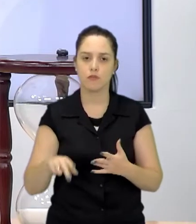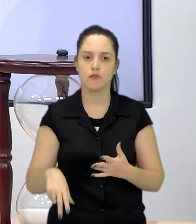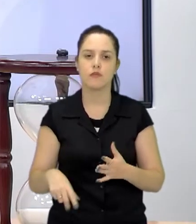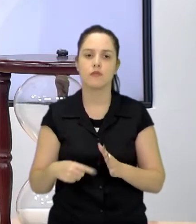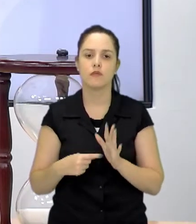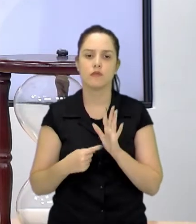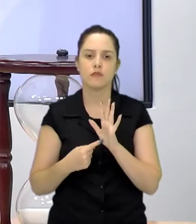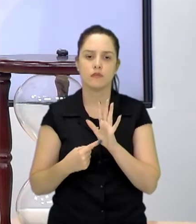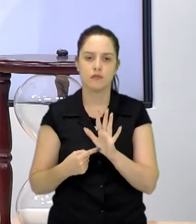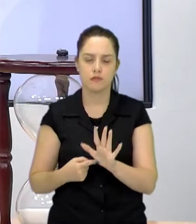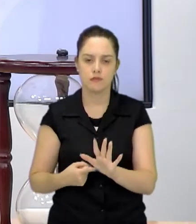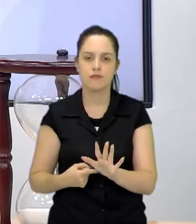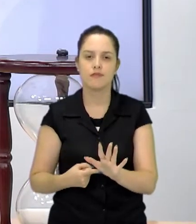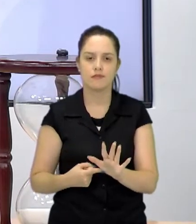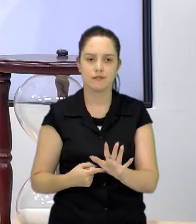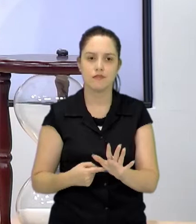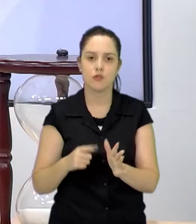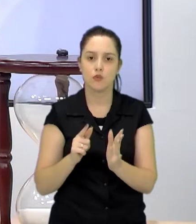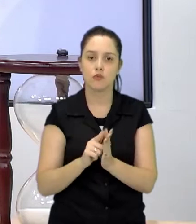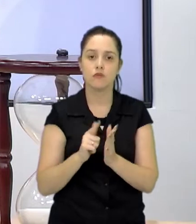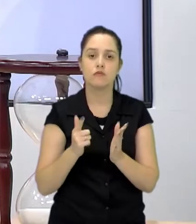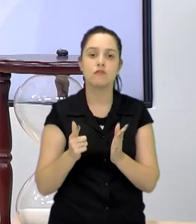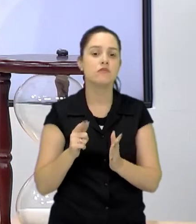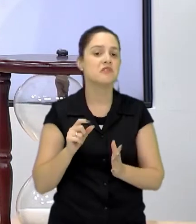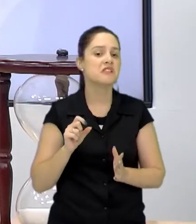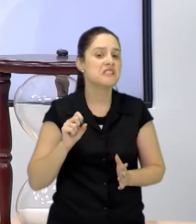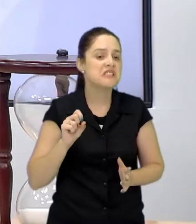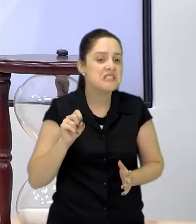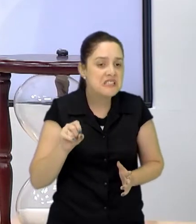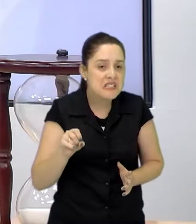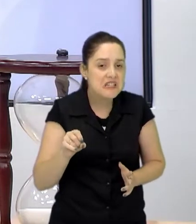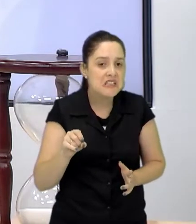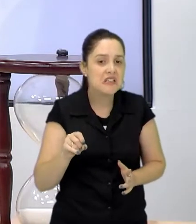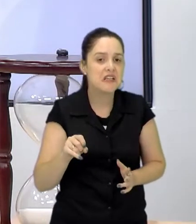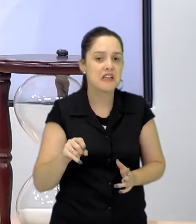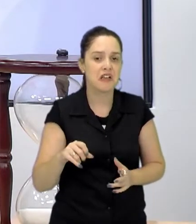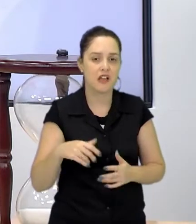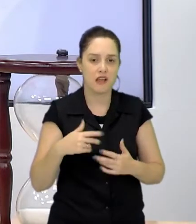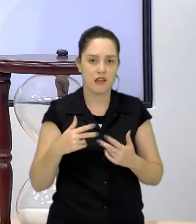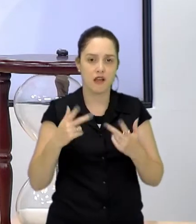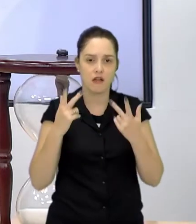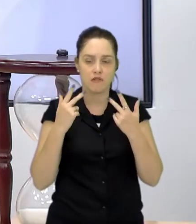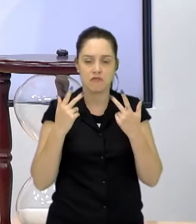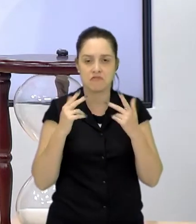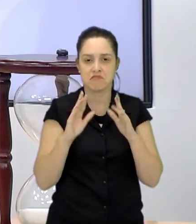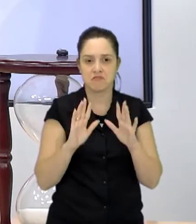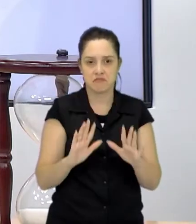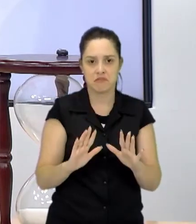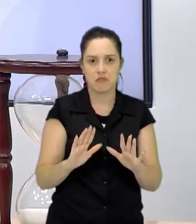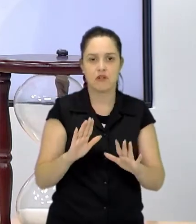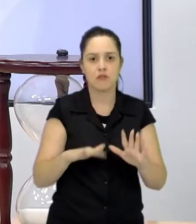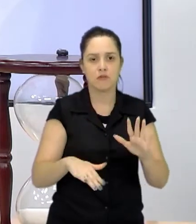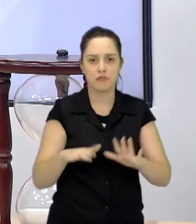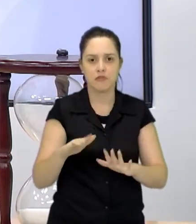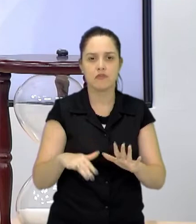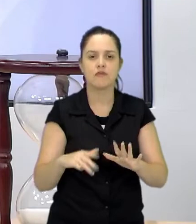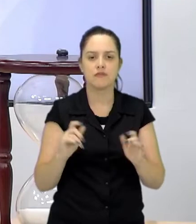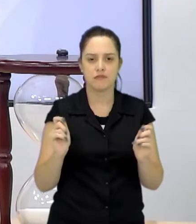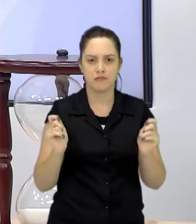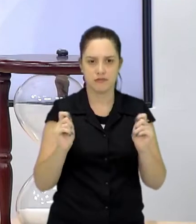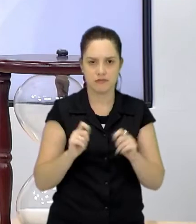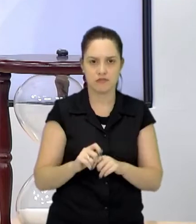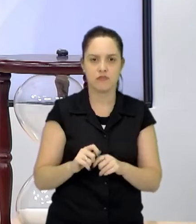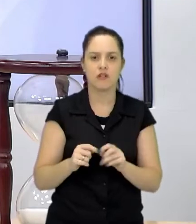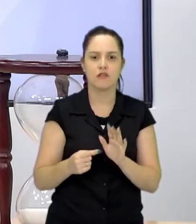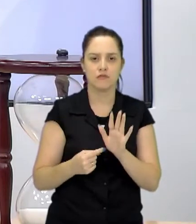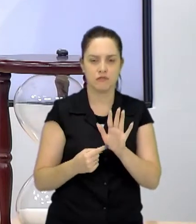lá no final mesmo no jornal. Então, se for assim, é legal. Se não, eu sugiro uma reportagem. Acho que ficaria bem legal uma